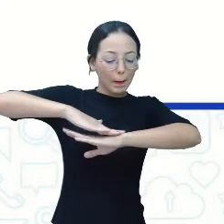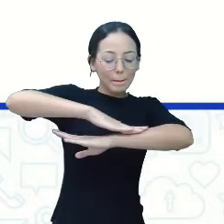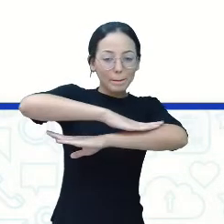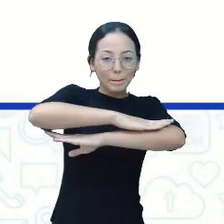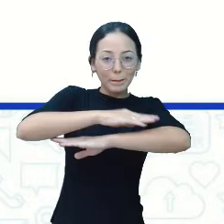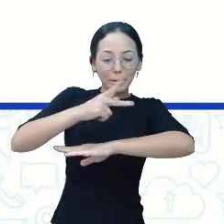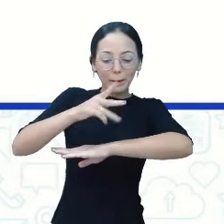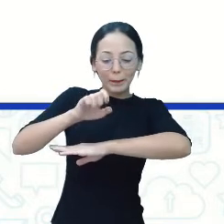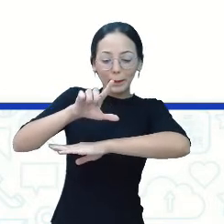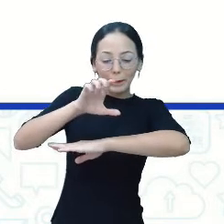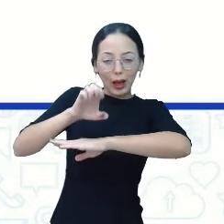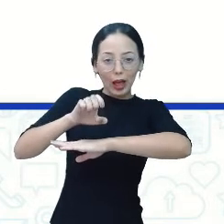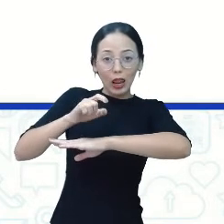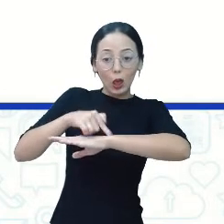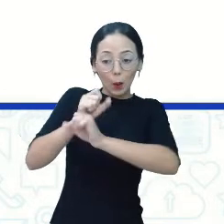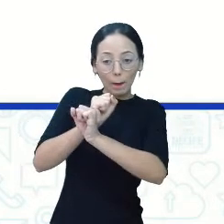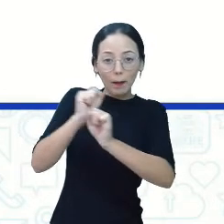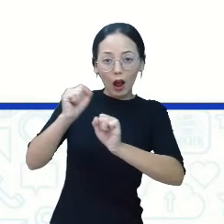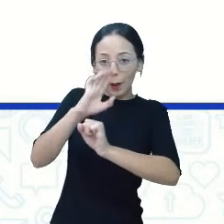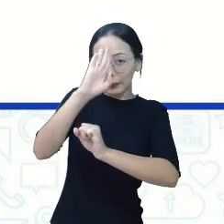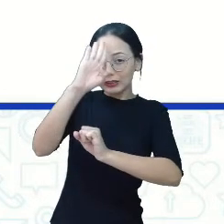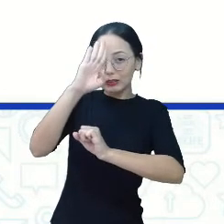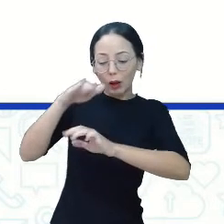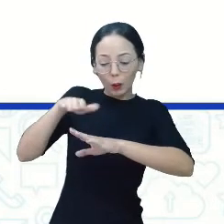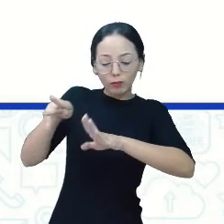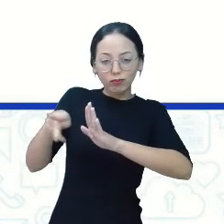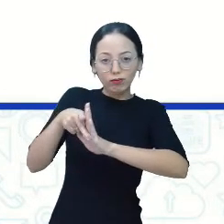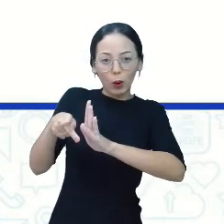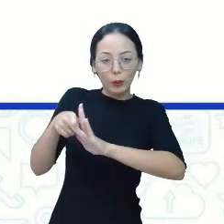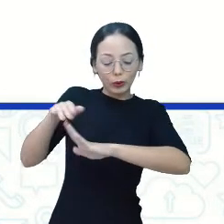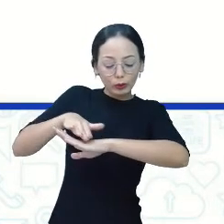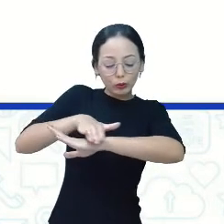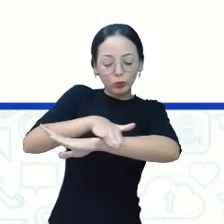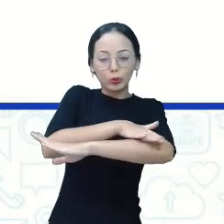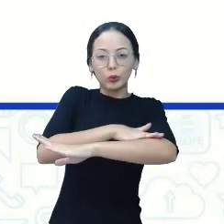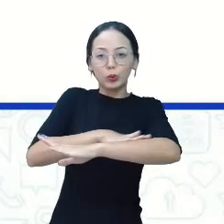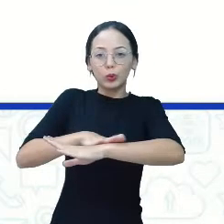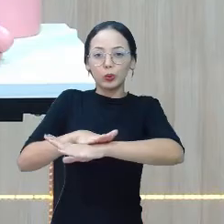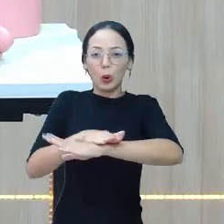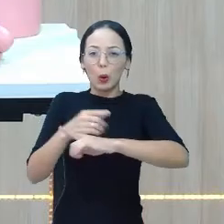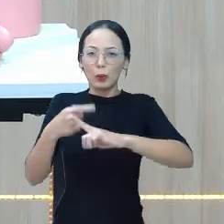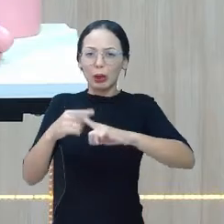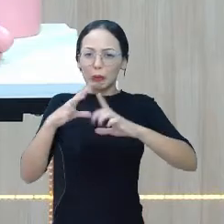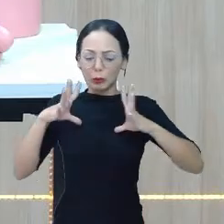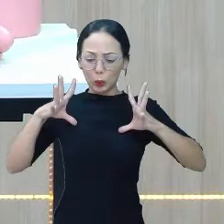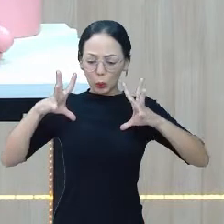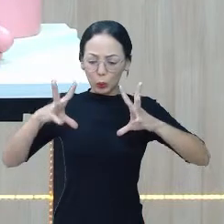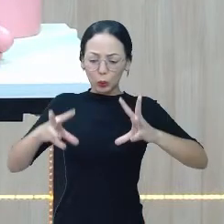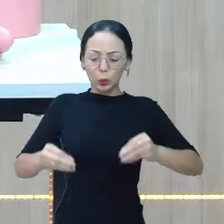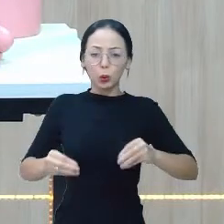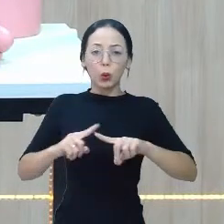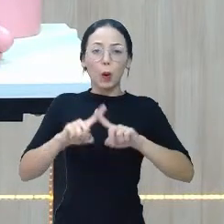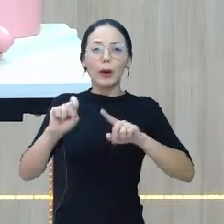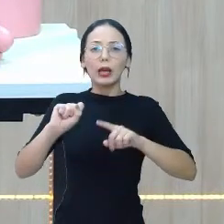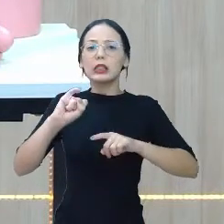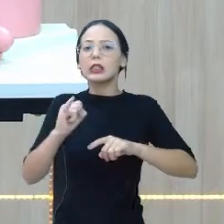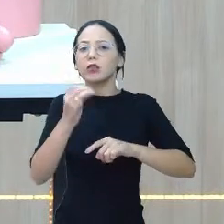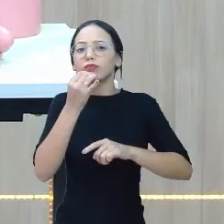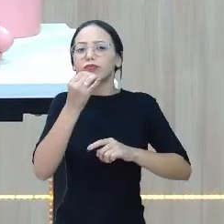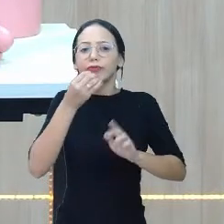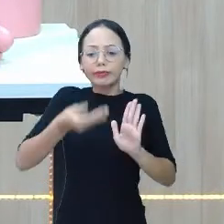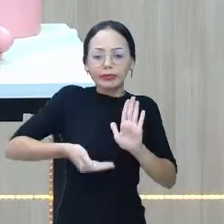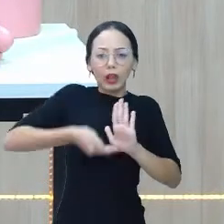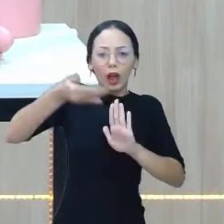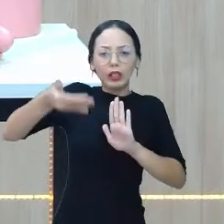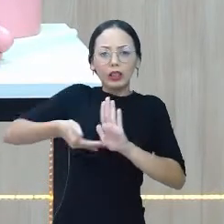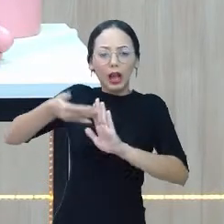o maior órgão do nosso corpo. Como assim, professora? Não porque ele cobre todo, mas se for retirado, né? Se for